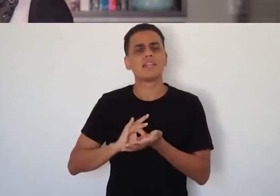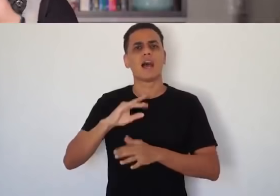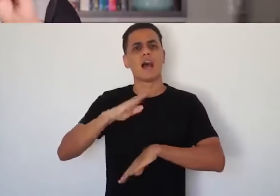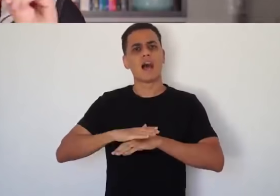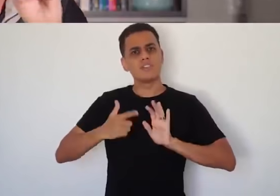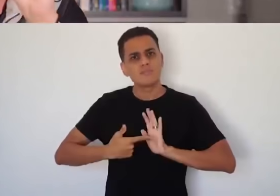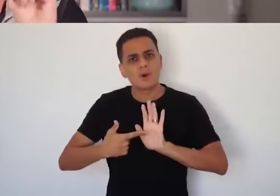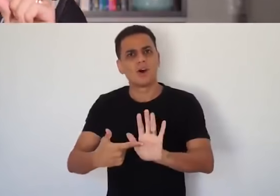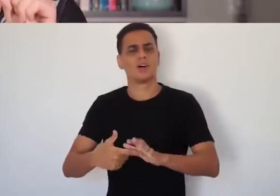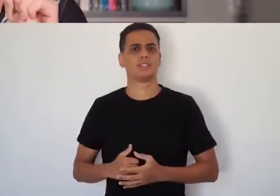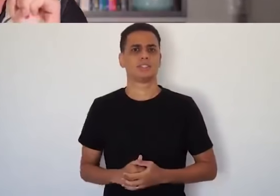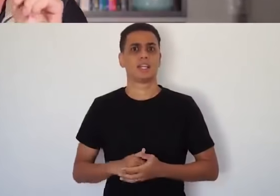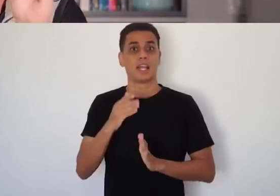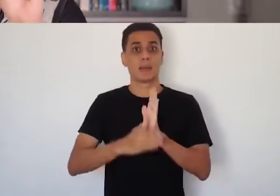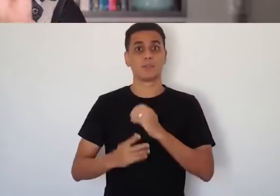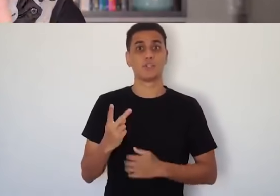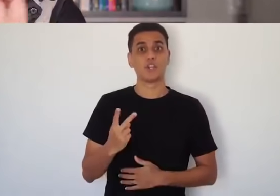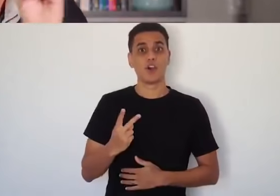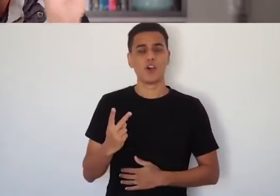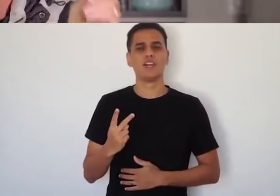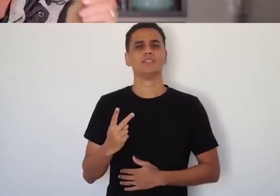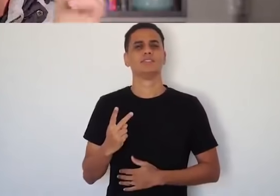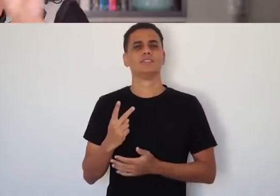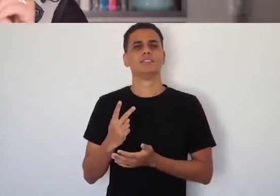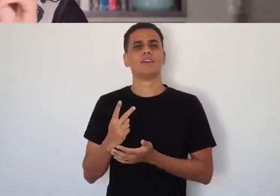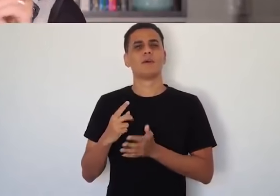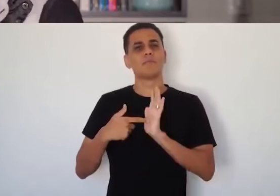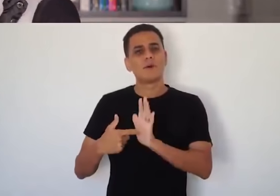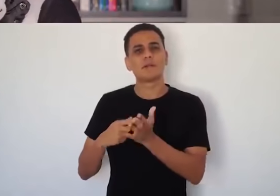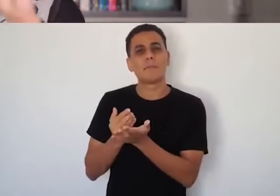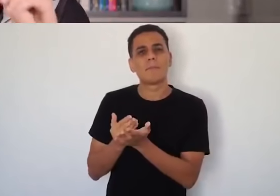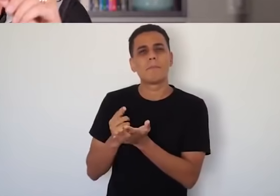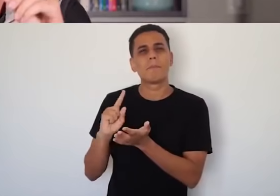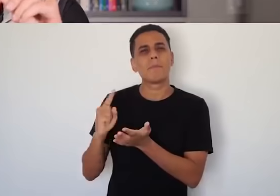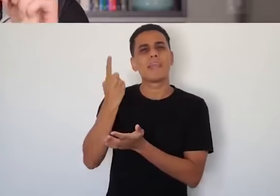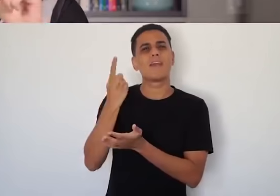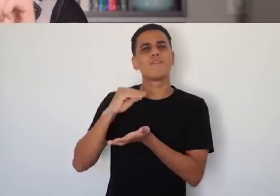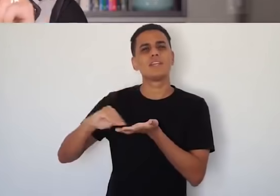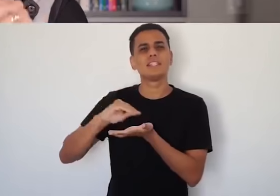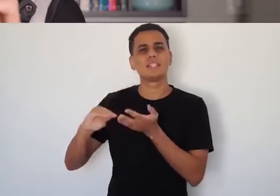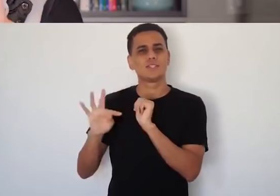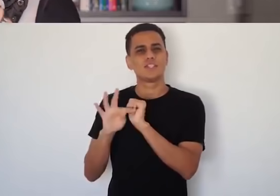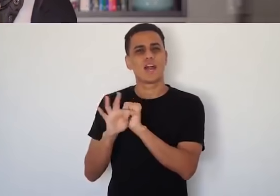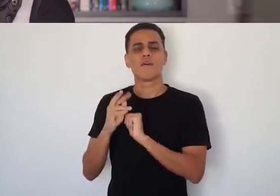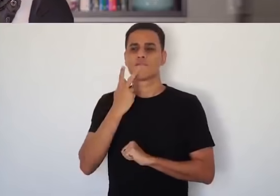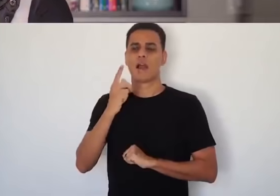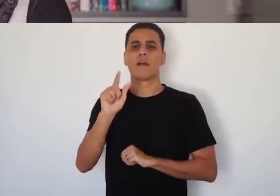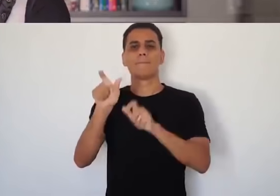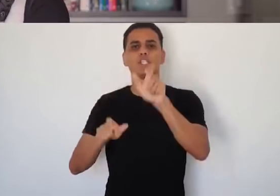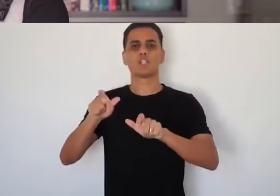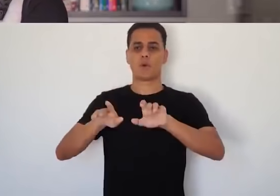tratar um pobre. Ou seja, ele está dizendo, olha, você quer conhecer a fé de alguém? Observe como ele trata as pessoas. Quer dizer, isso é uma